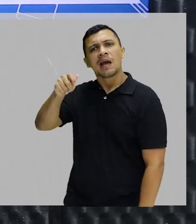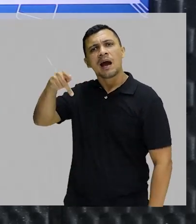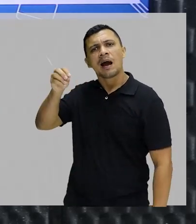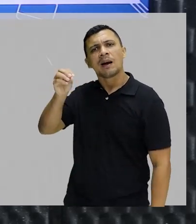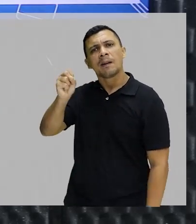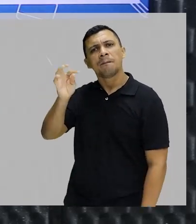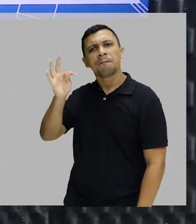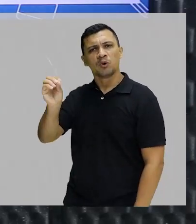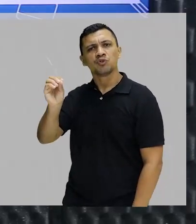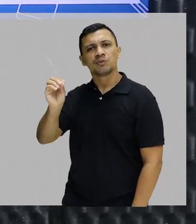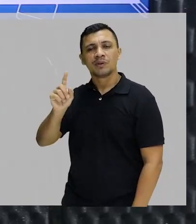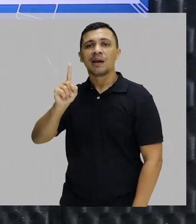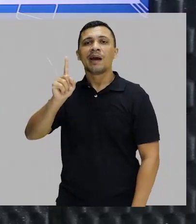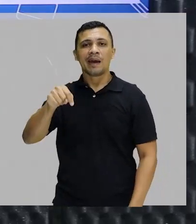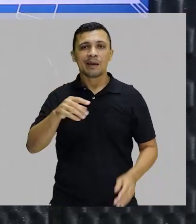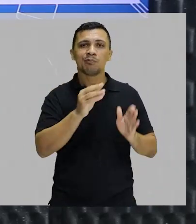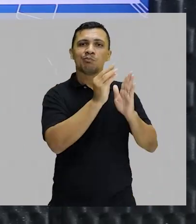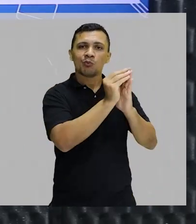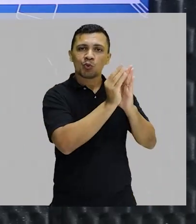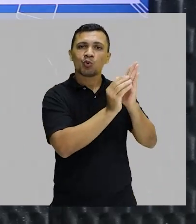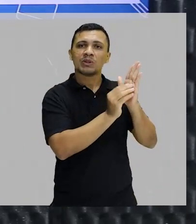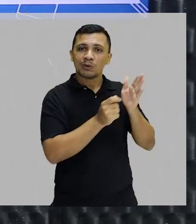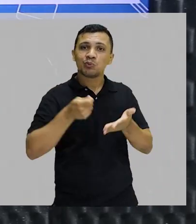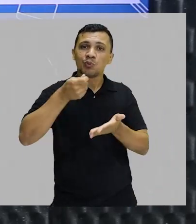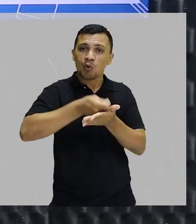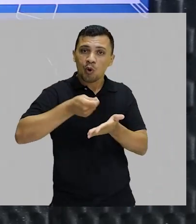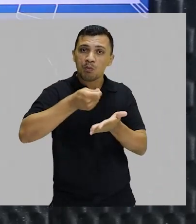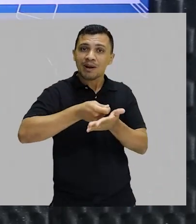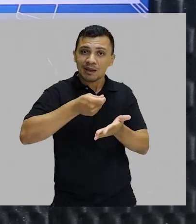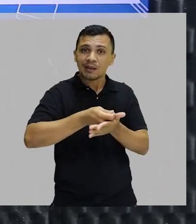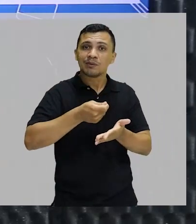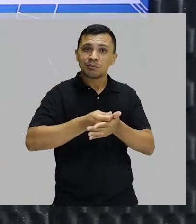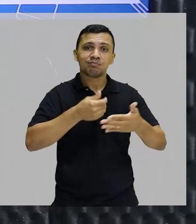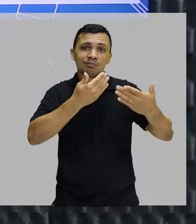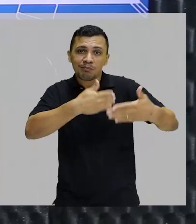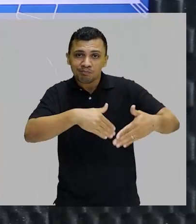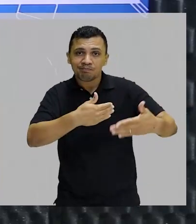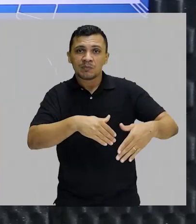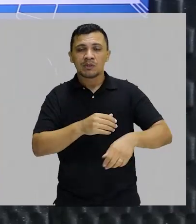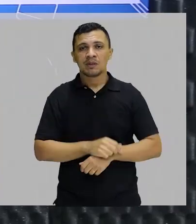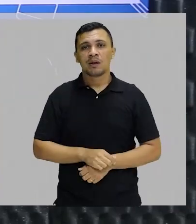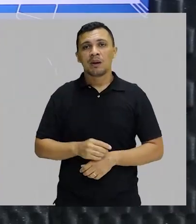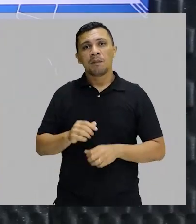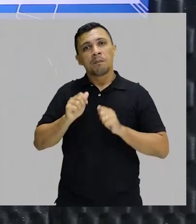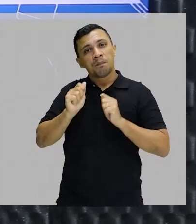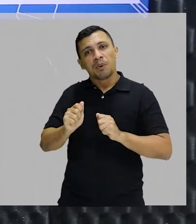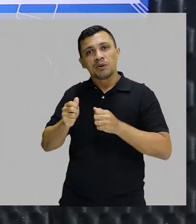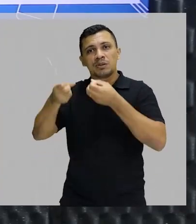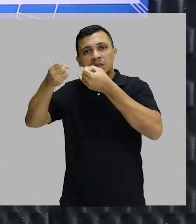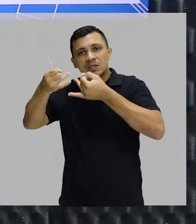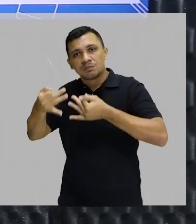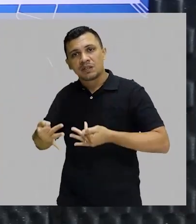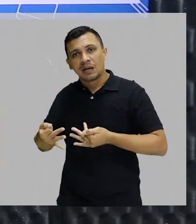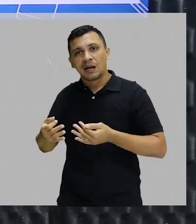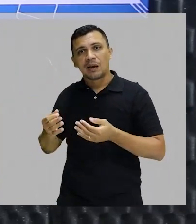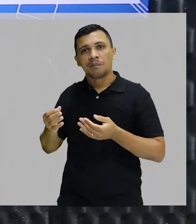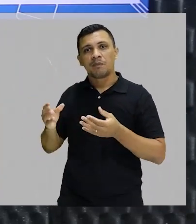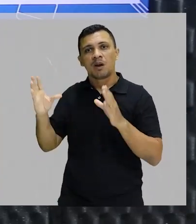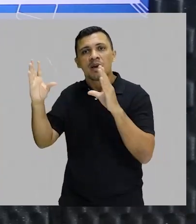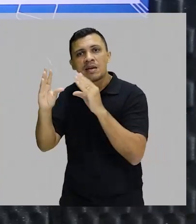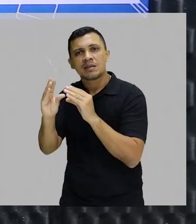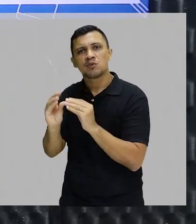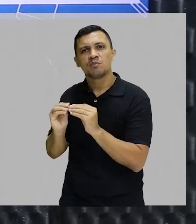bastante cobrado. Né? O aposto ele pode ser um aposto explicativo, um aposto que vai resumir, um aposto que